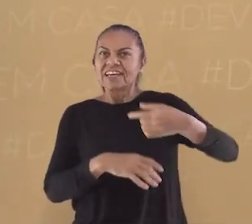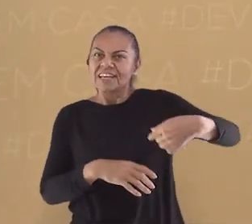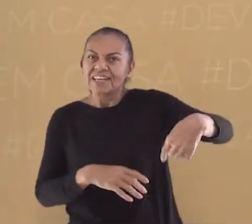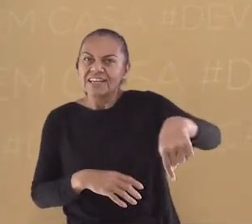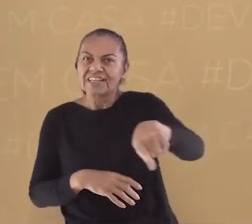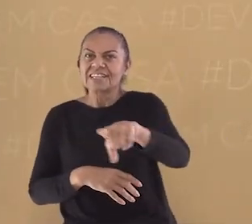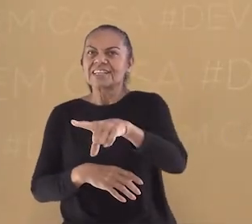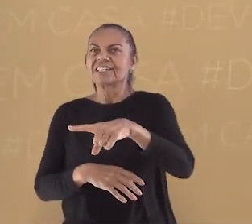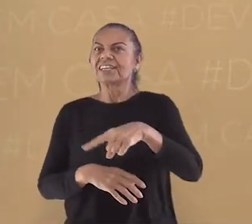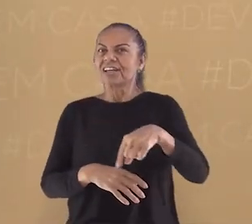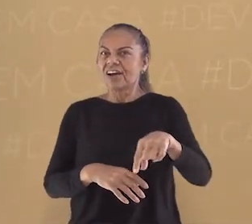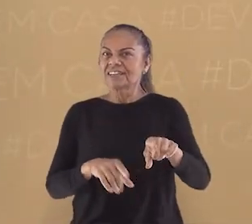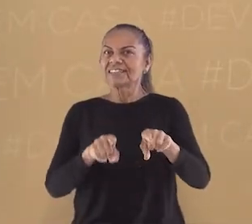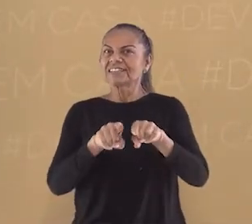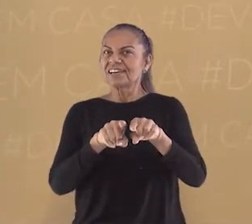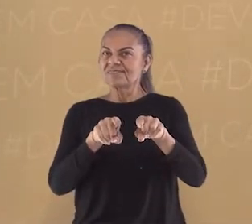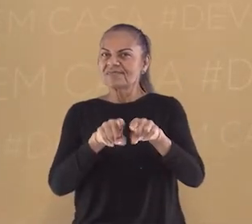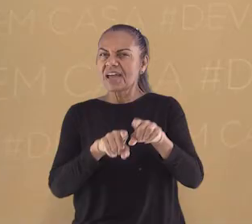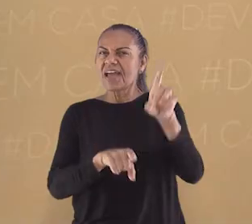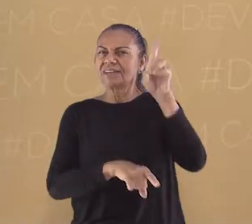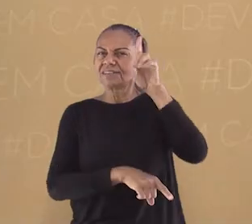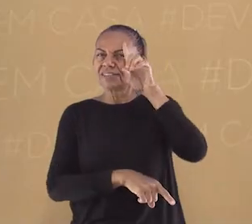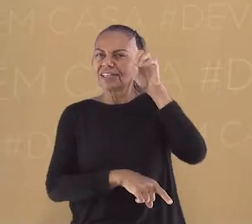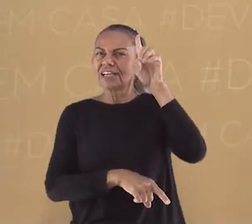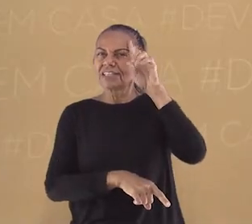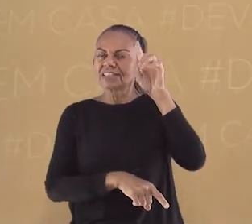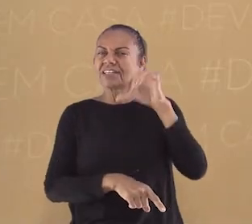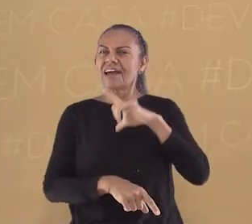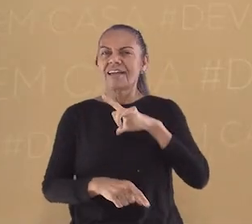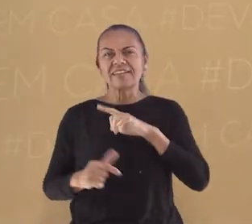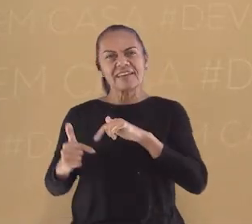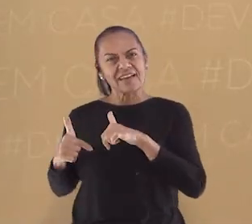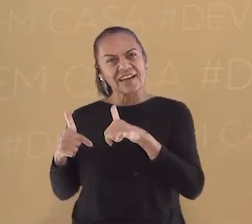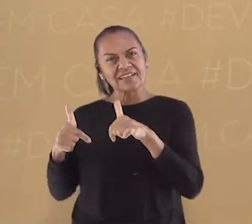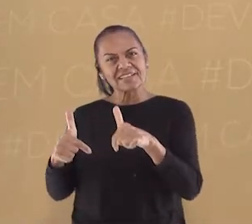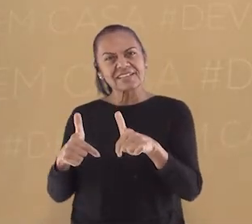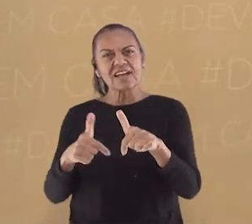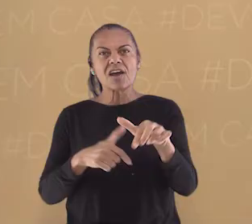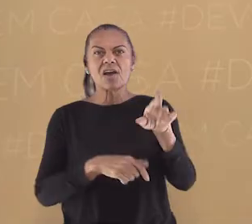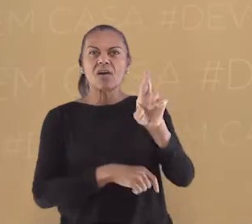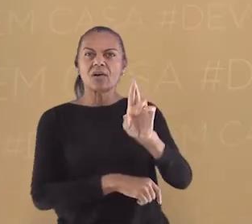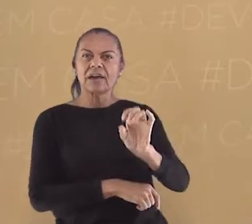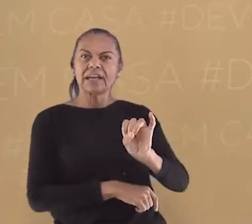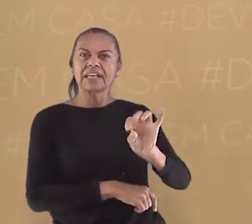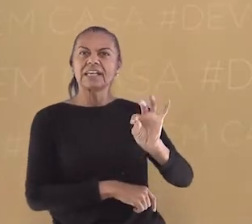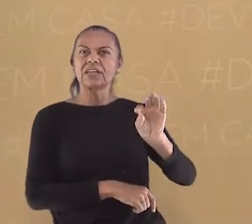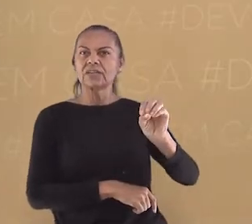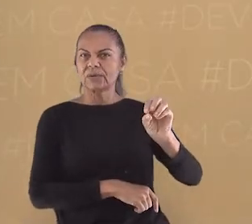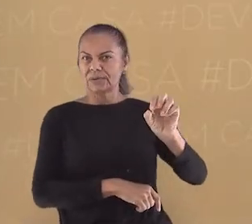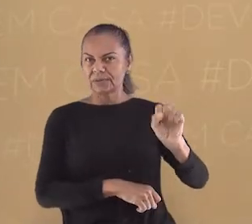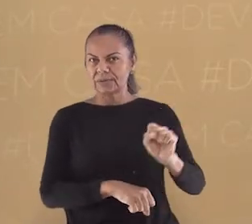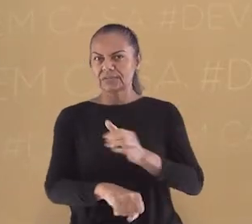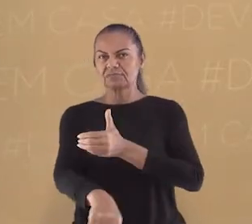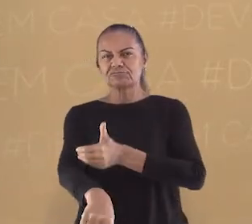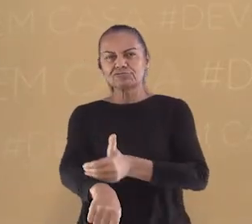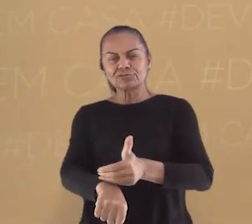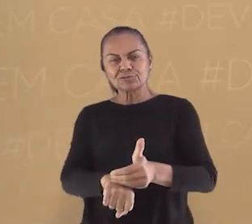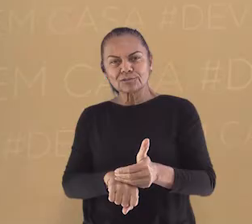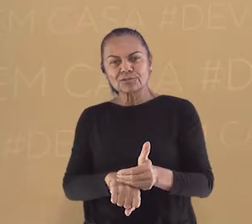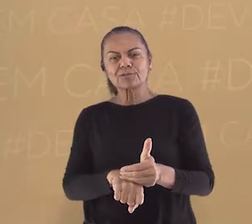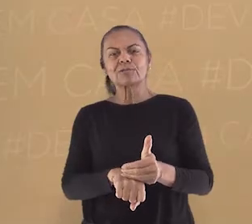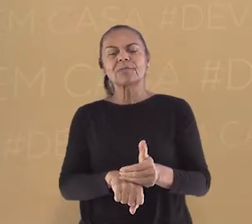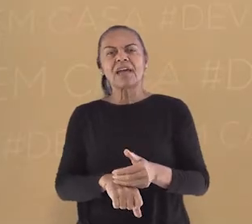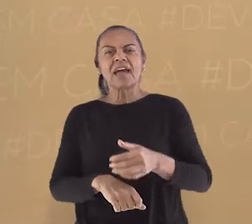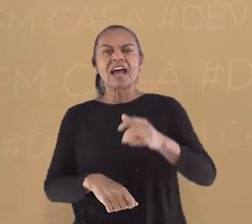dia a dia, praticamos ritos, seja de forma individual, como por exemplo, rito de higiene pessoal, ou de forma